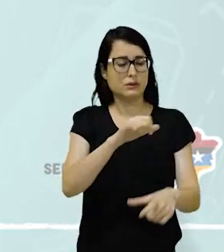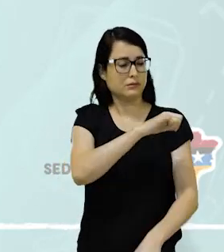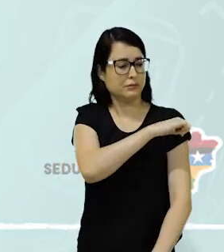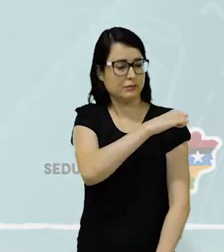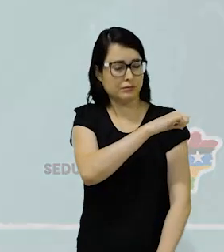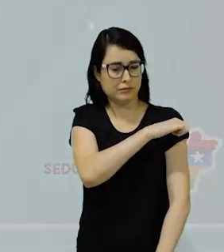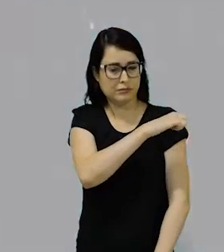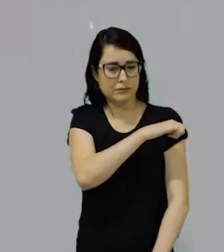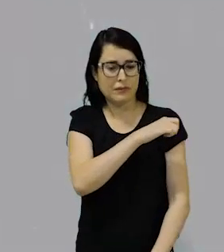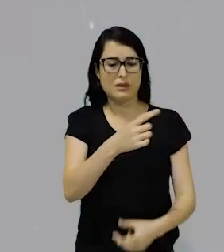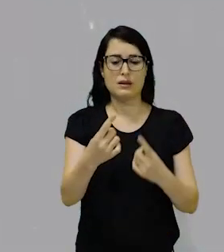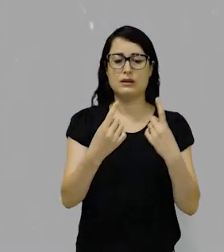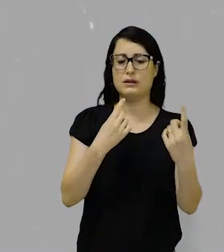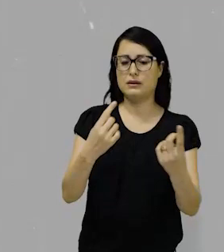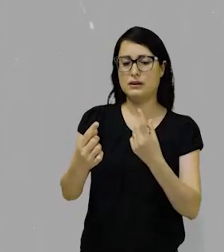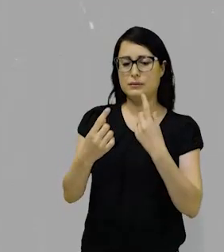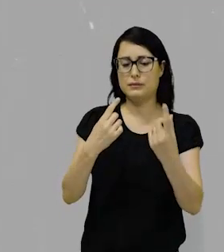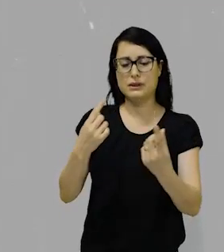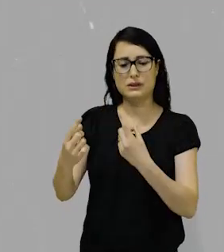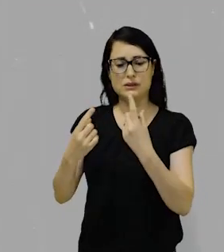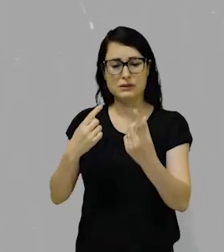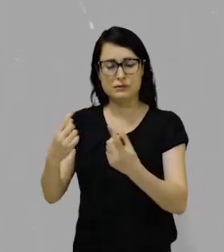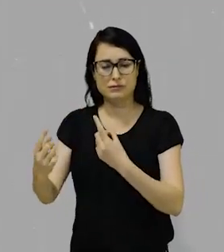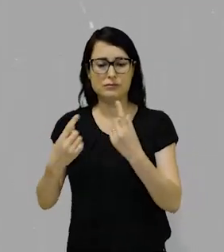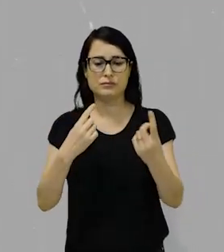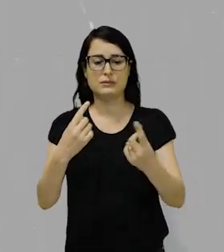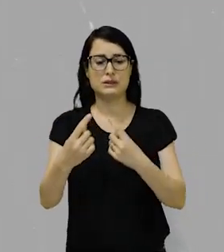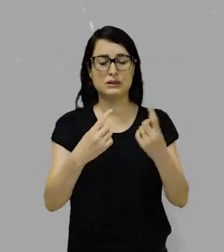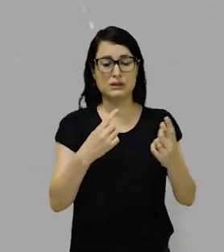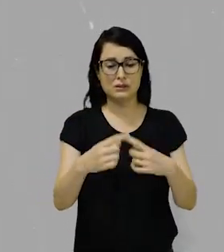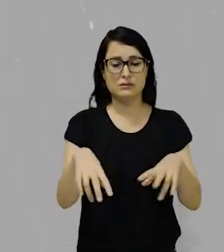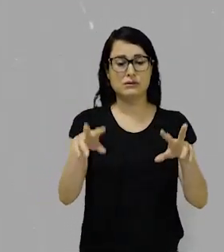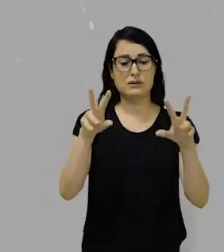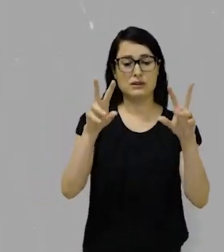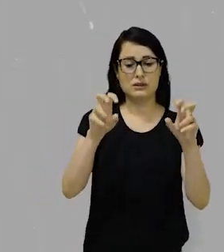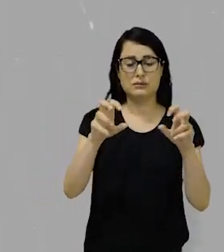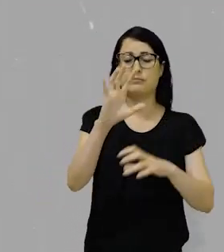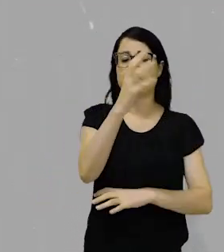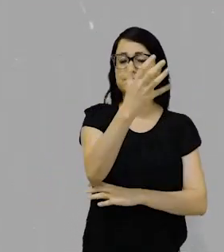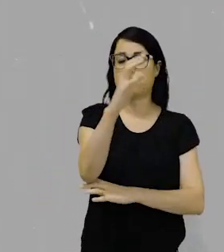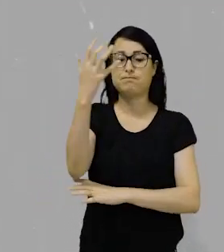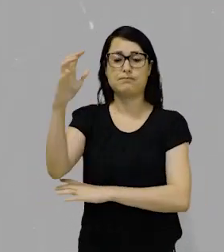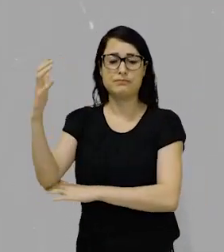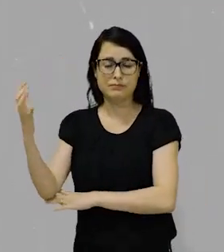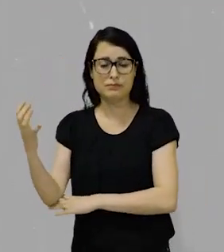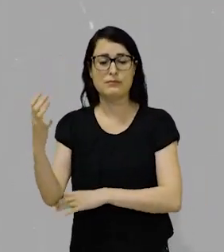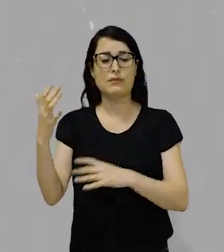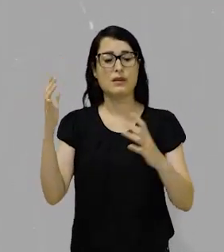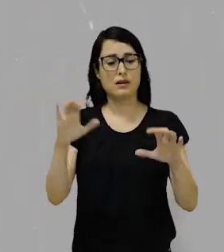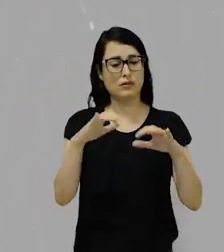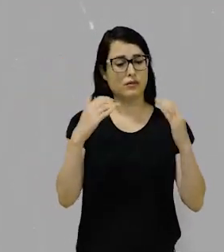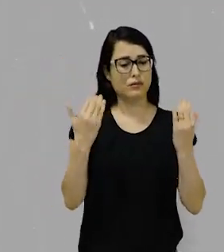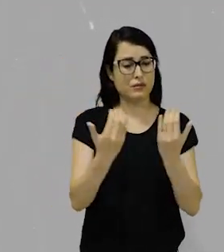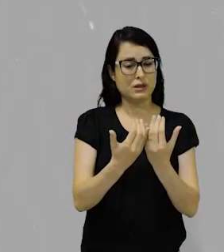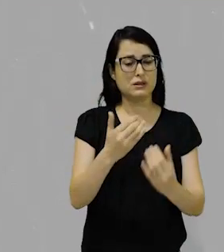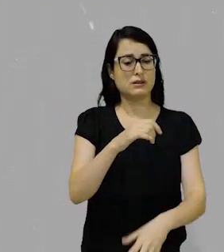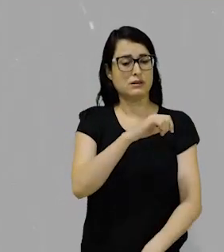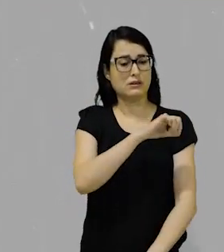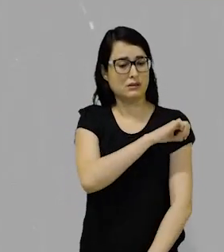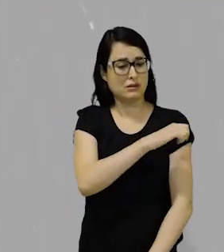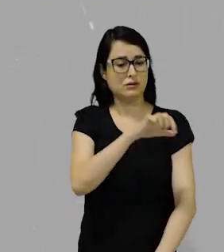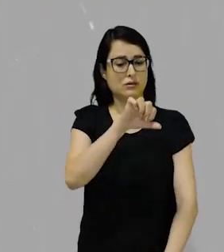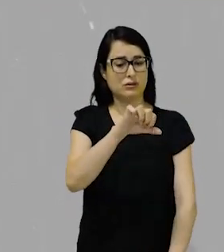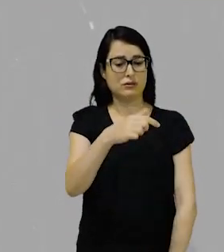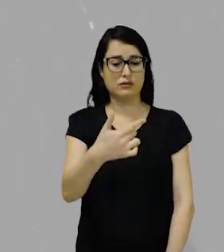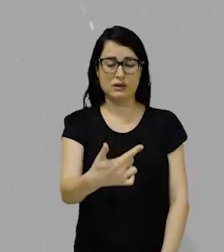fazer um grande debate acerca das questões ambientais. E essa conferência, a Rio 92, ela